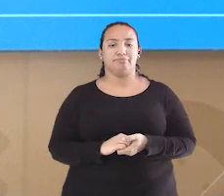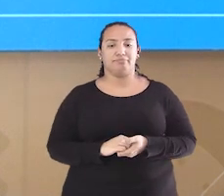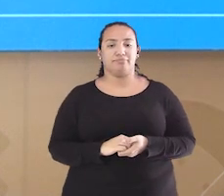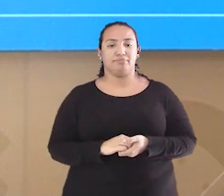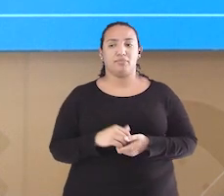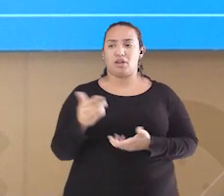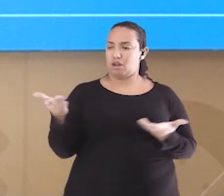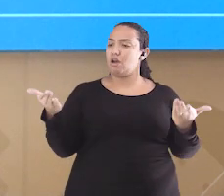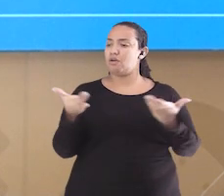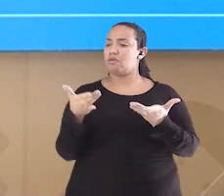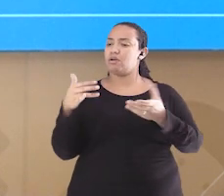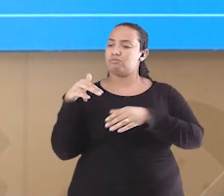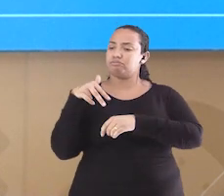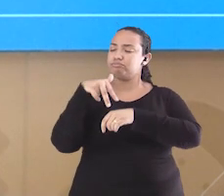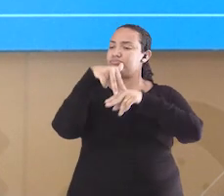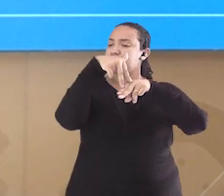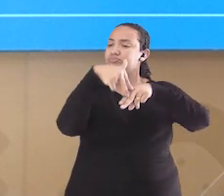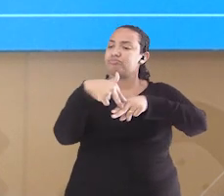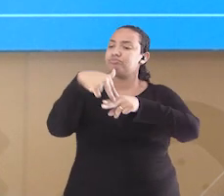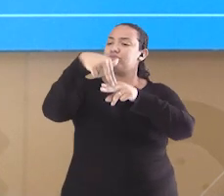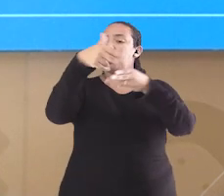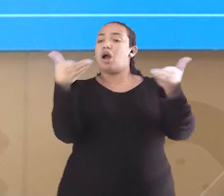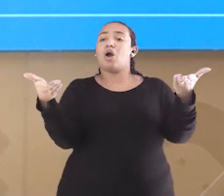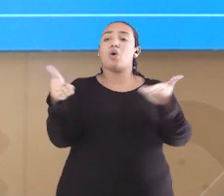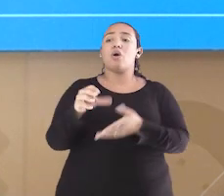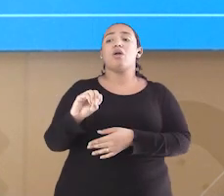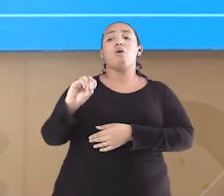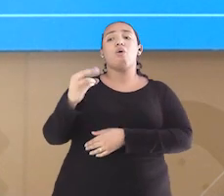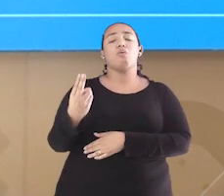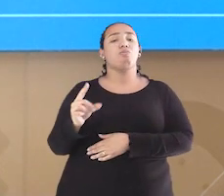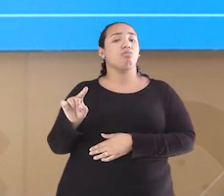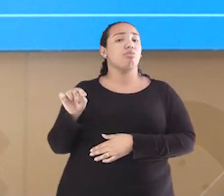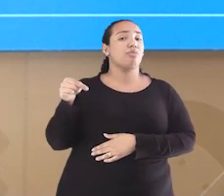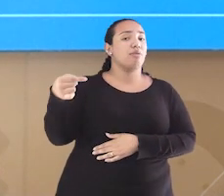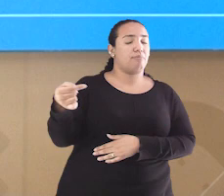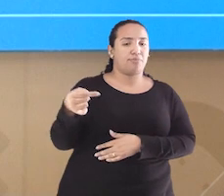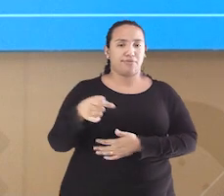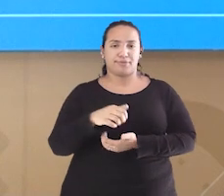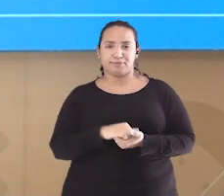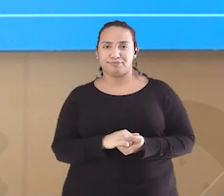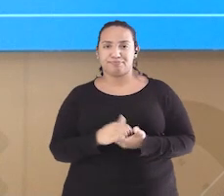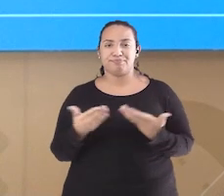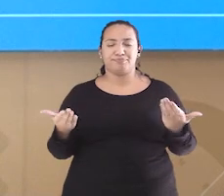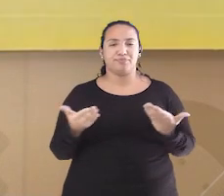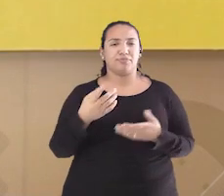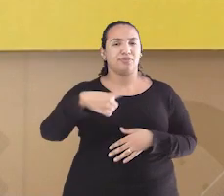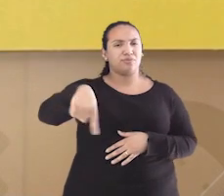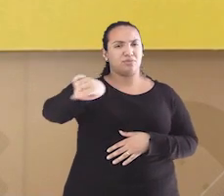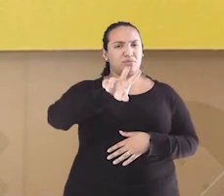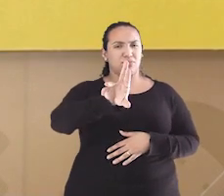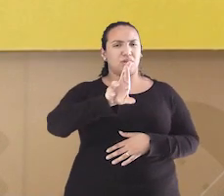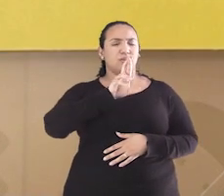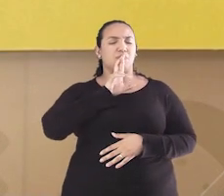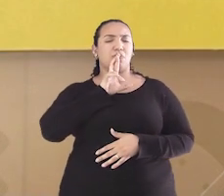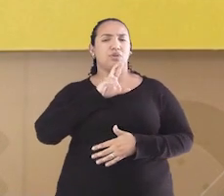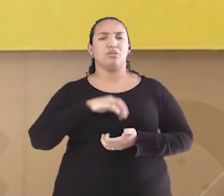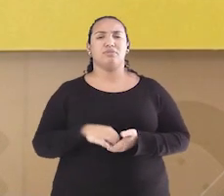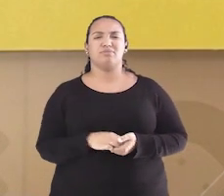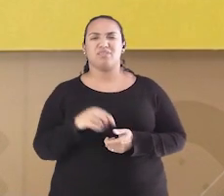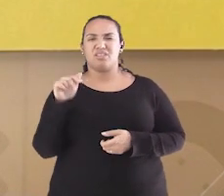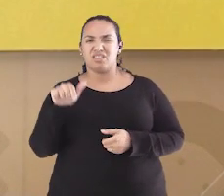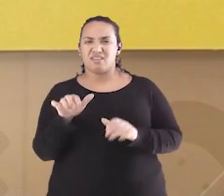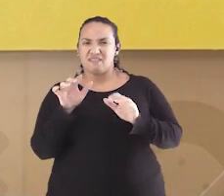amigo. Pegá-las-emos nesse instante ou mais tardiamente? Agora, quero que vocês me respondam a